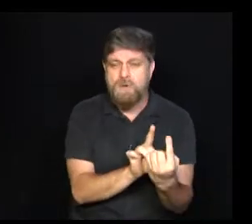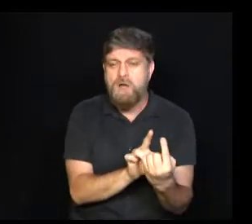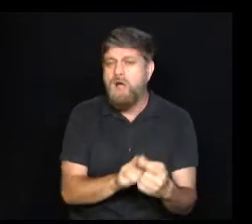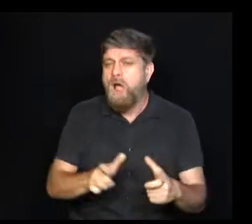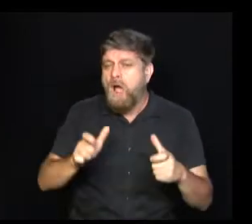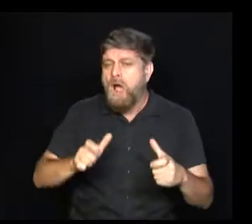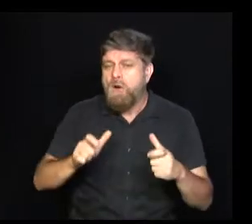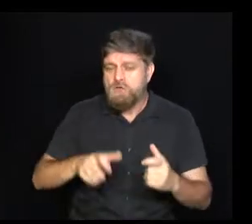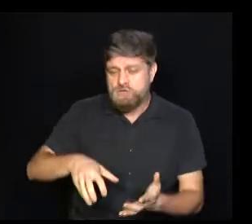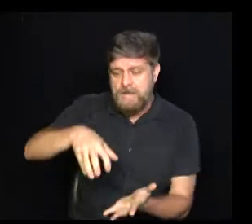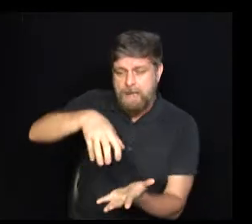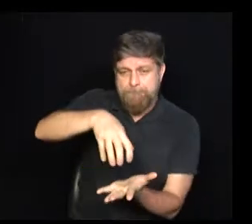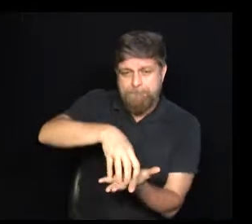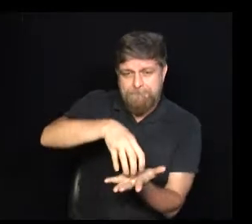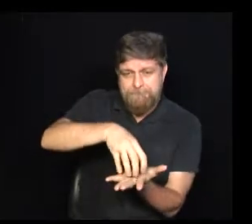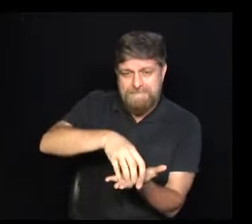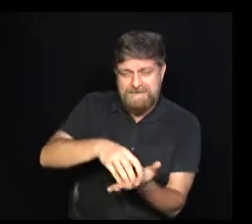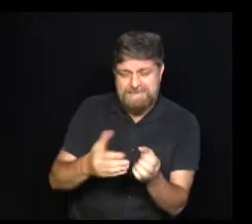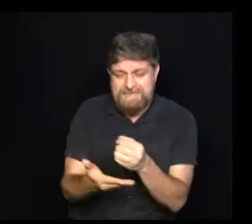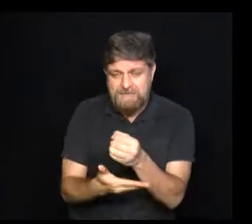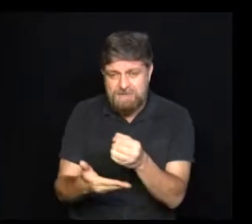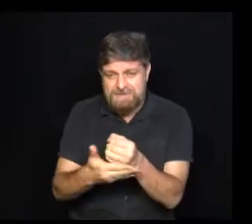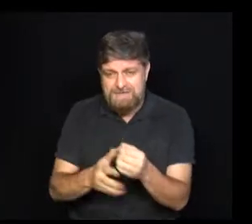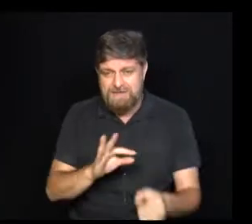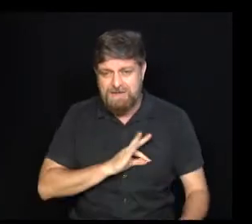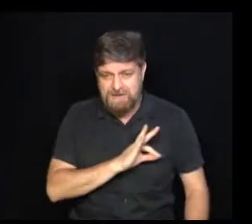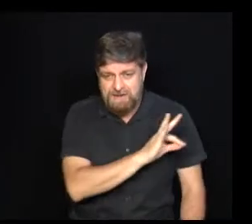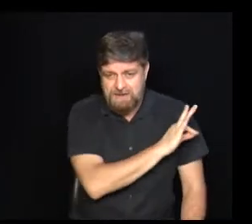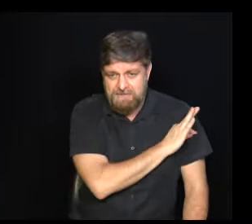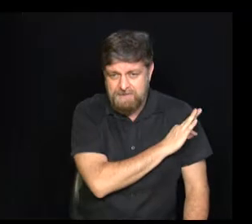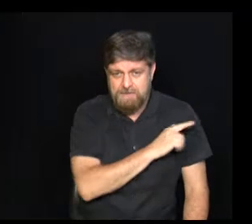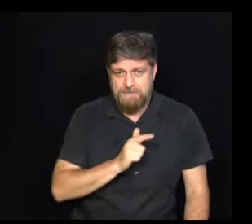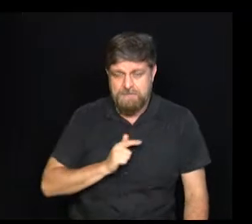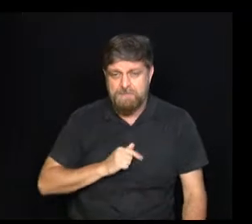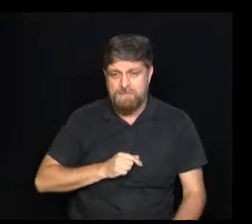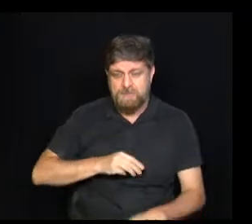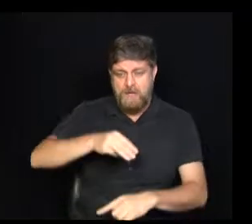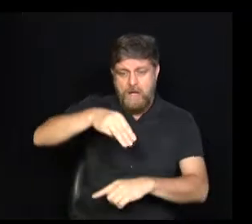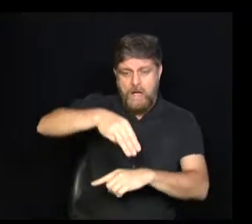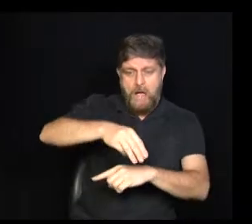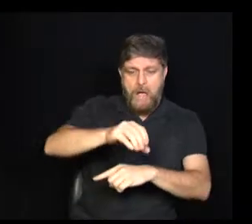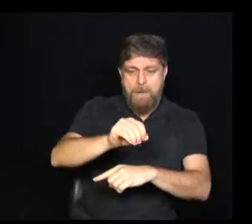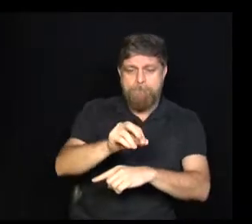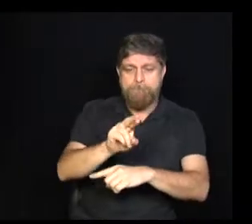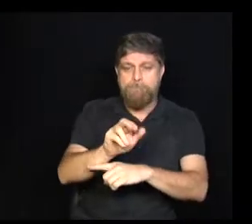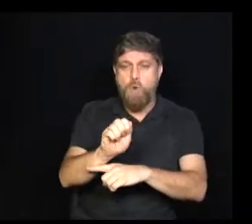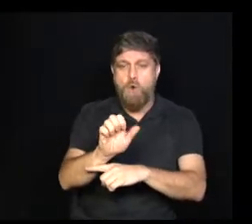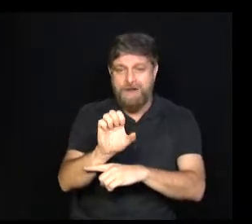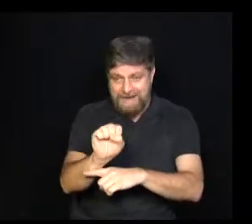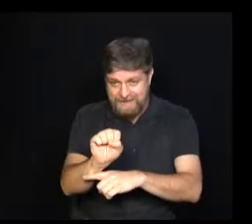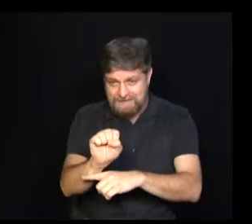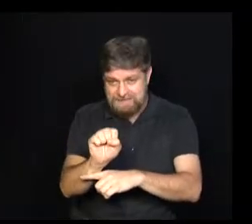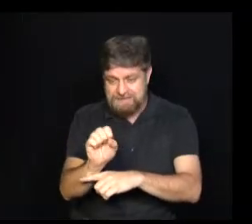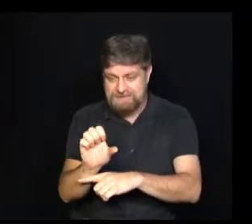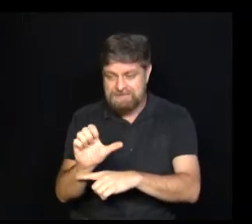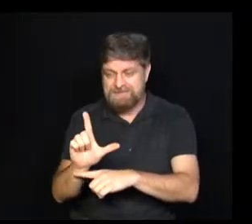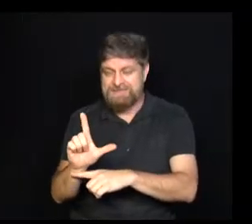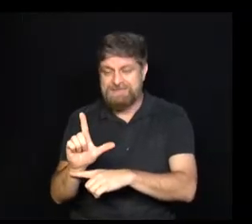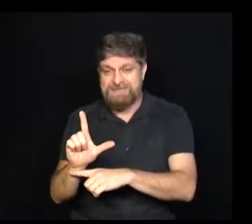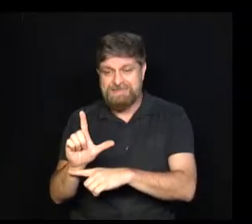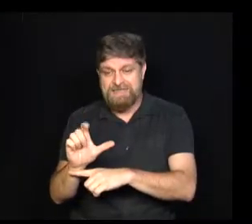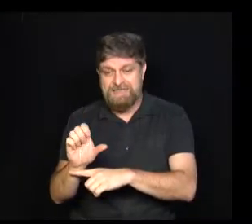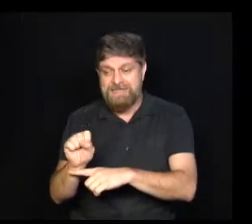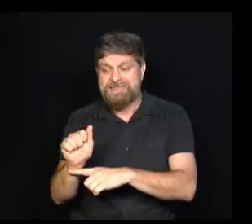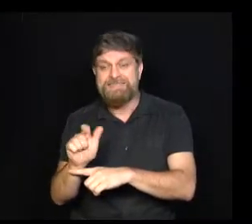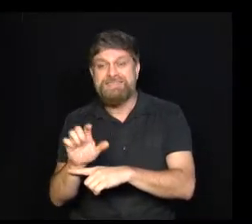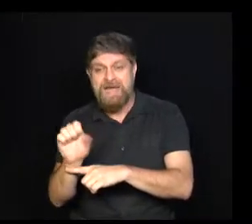base centro, aquela base da Guarda na Moraes Salles, aquela base alta, toda de concreto, ali fica a Sala Lilás, e eu deixo o